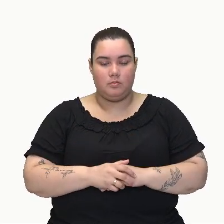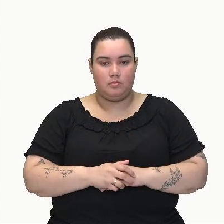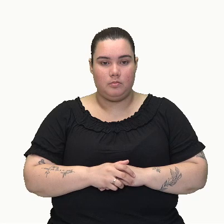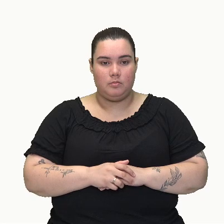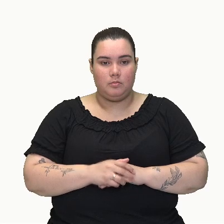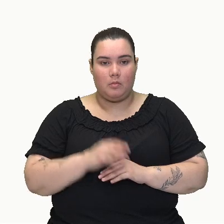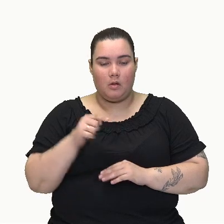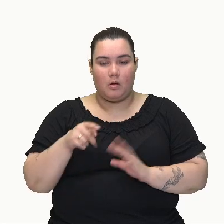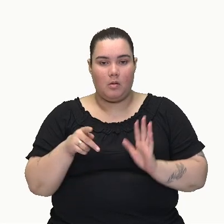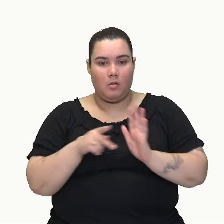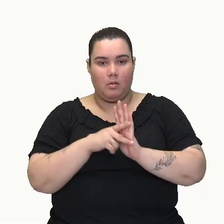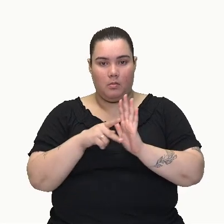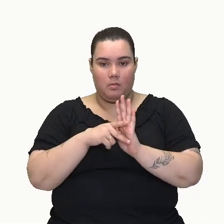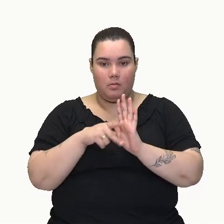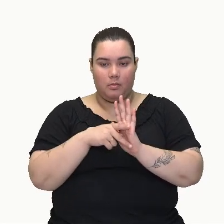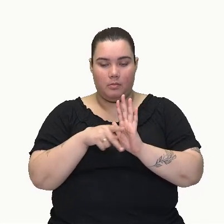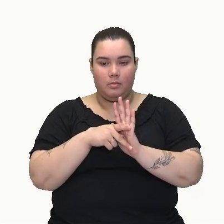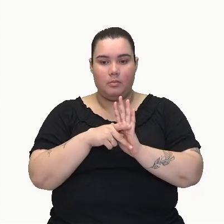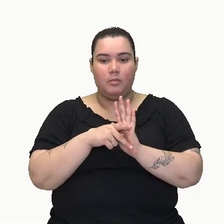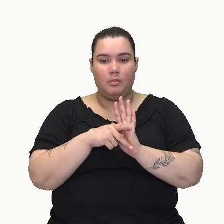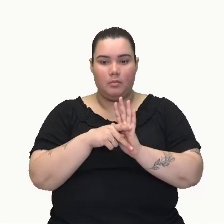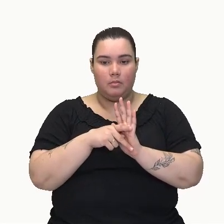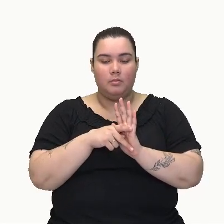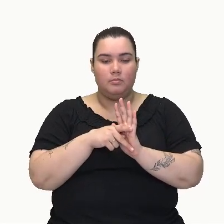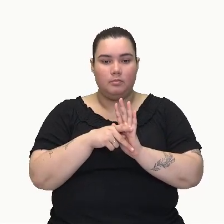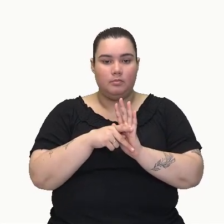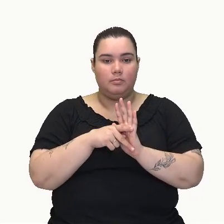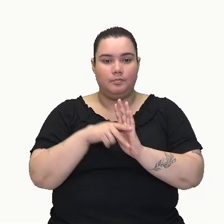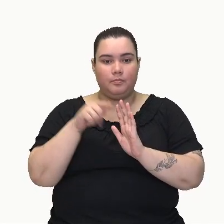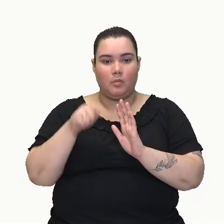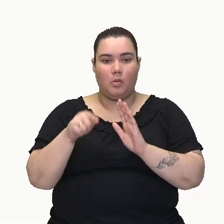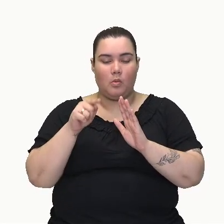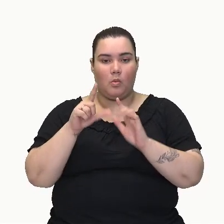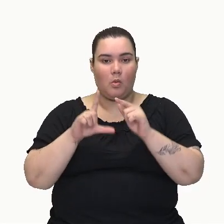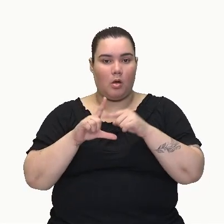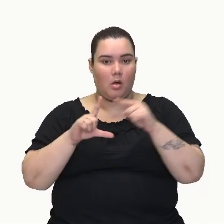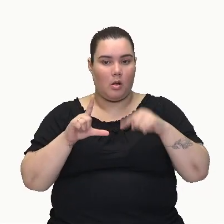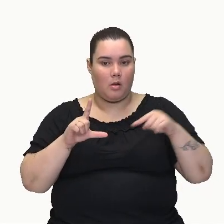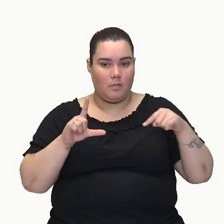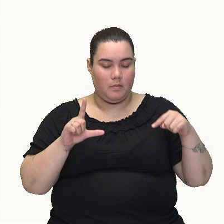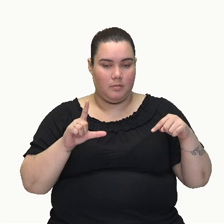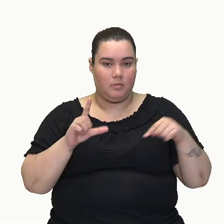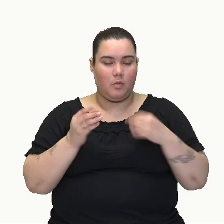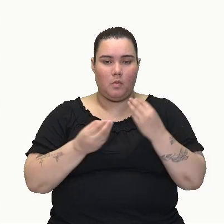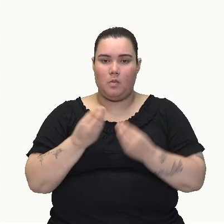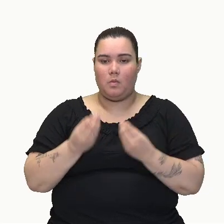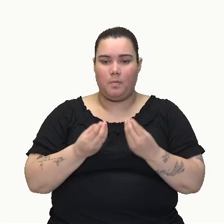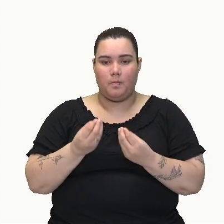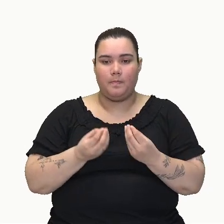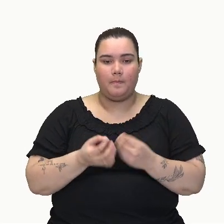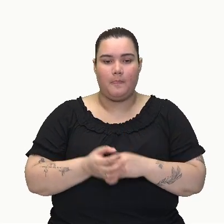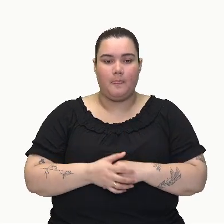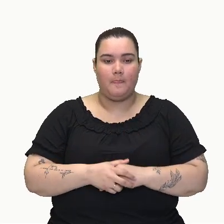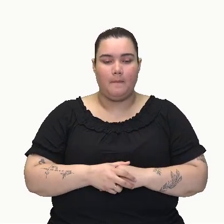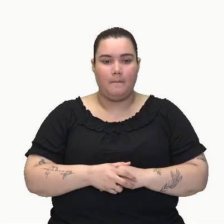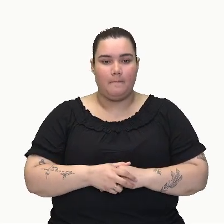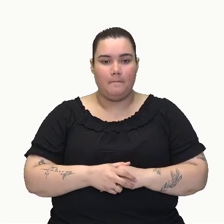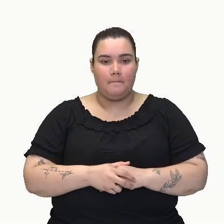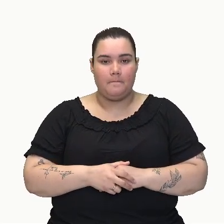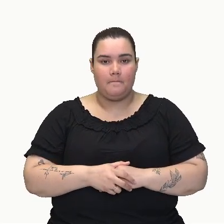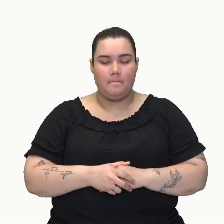esses pontos definidos no gráfico. Como é que a gente vai fazer isso? Nós